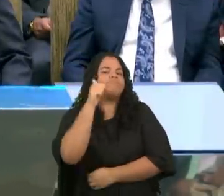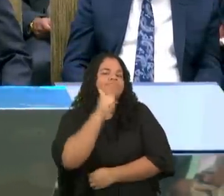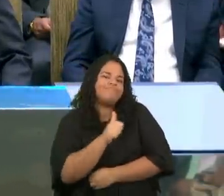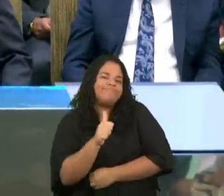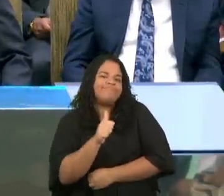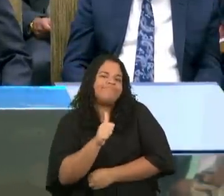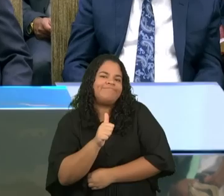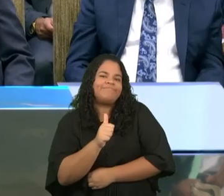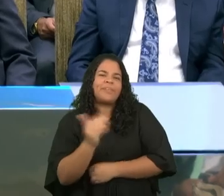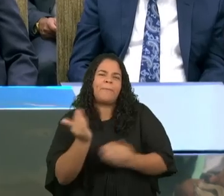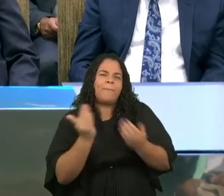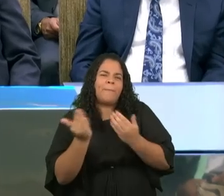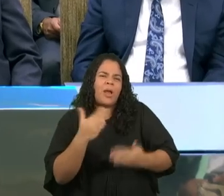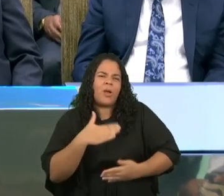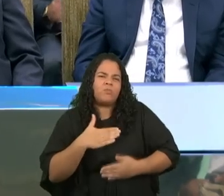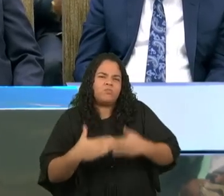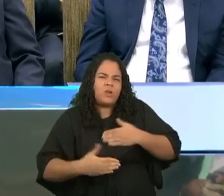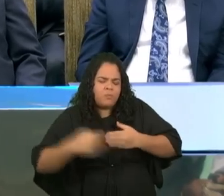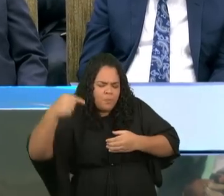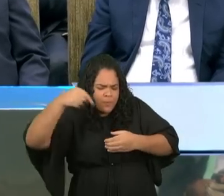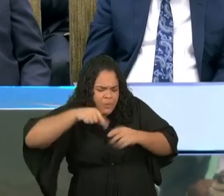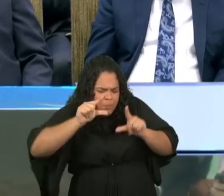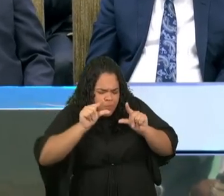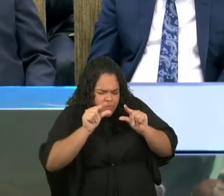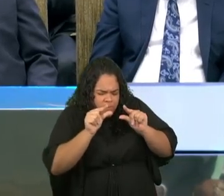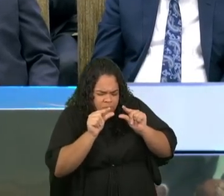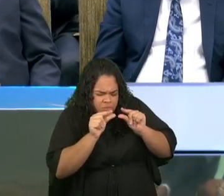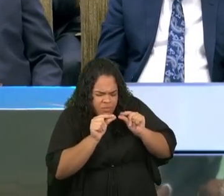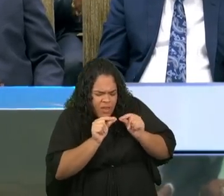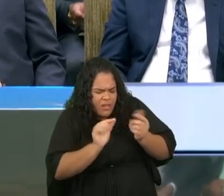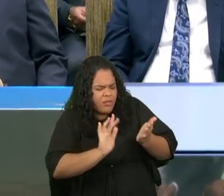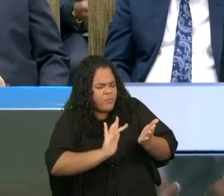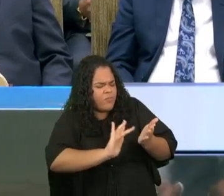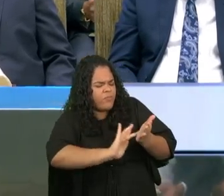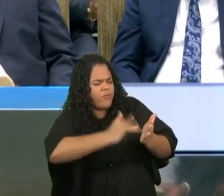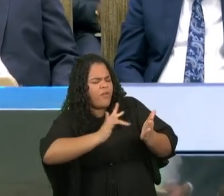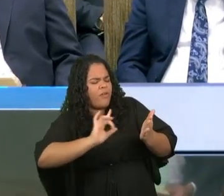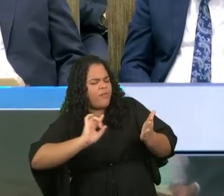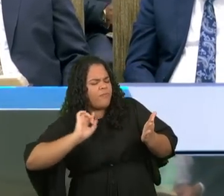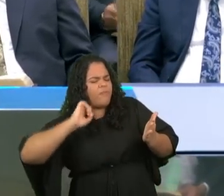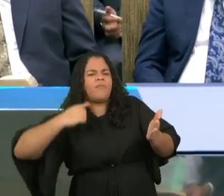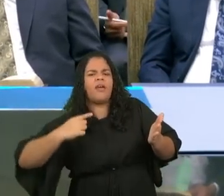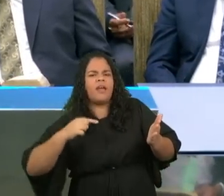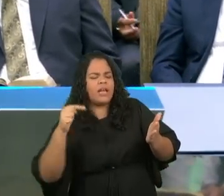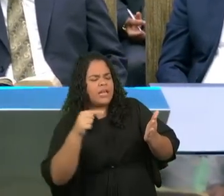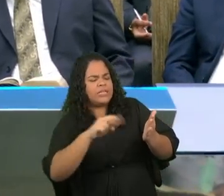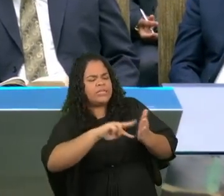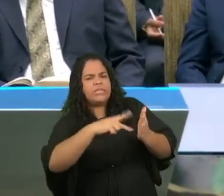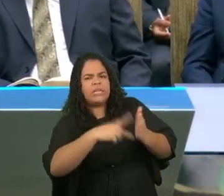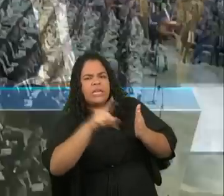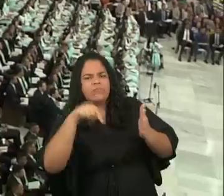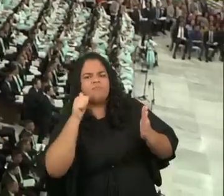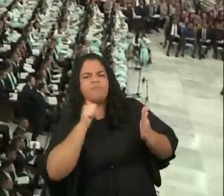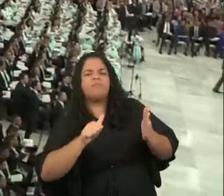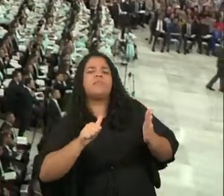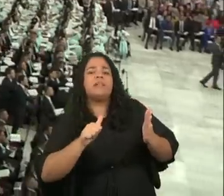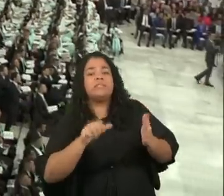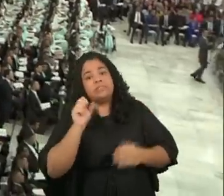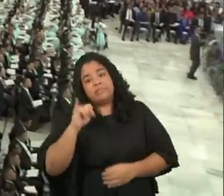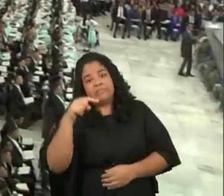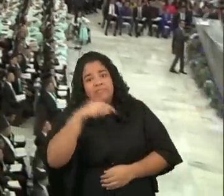porque o homem vai querer mudar, mas vai ficar a marca lá. Você é mulher, você é mulher, você é mulher, você é